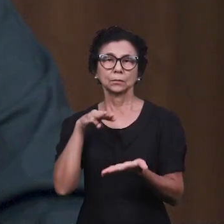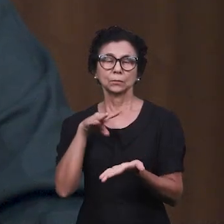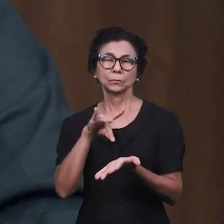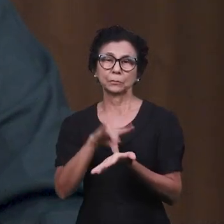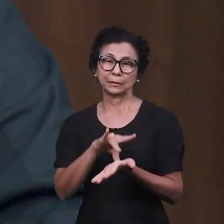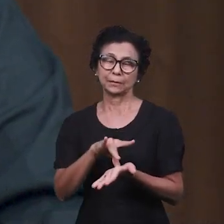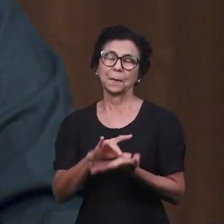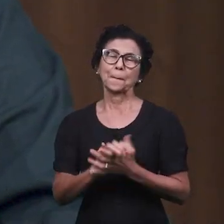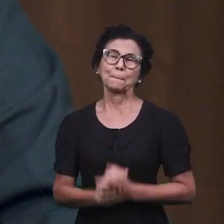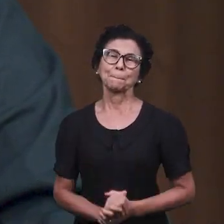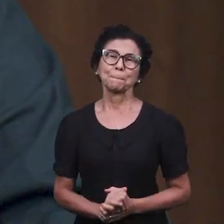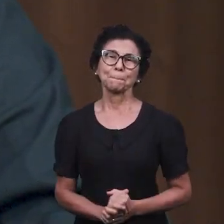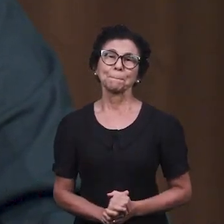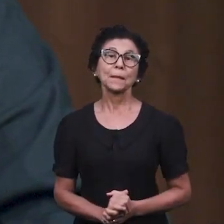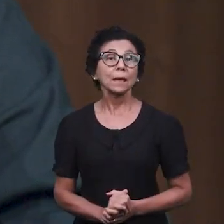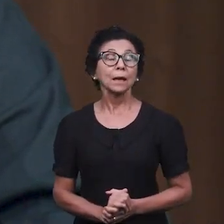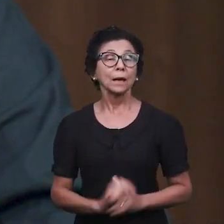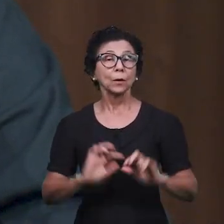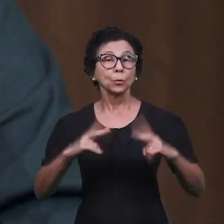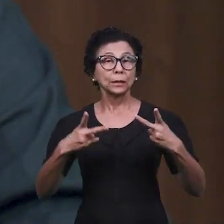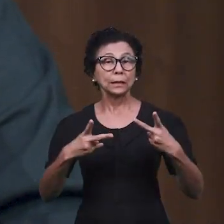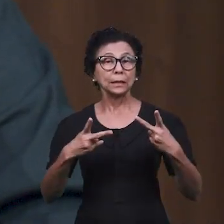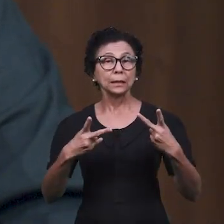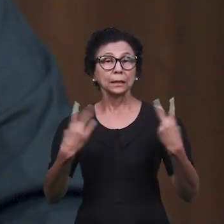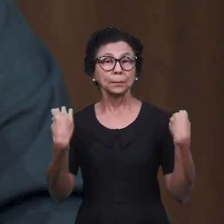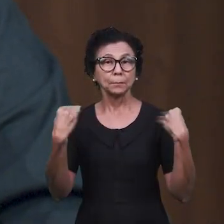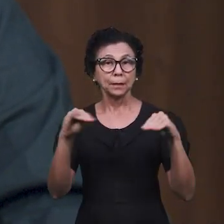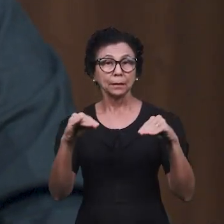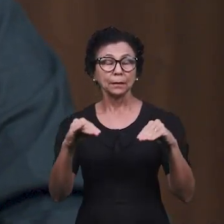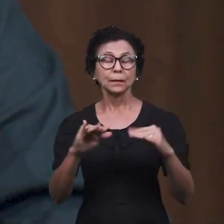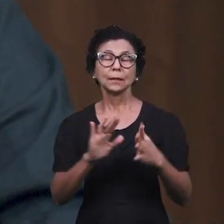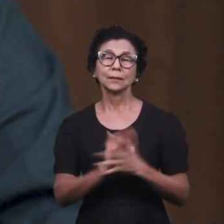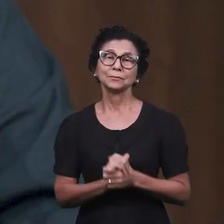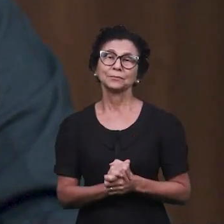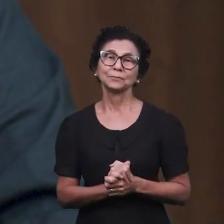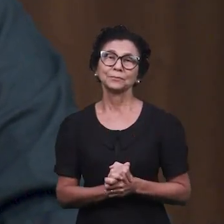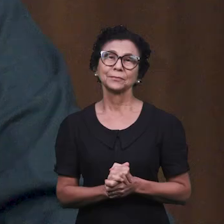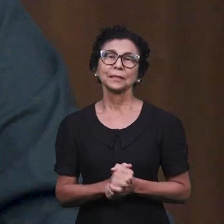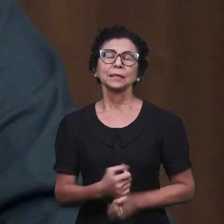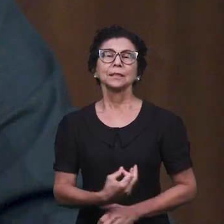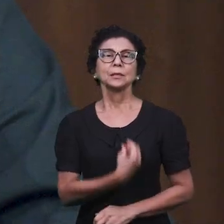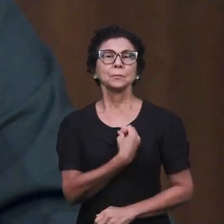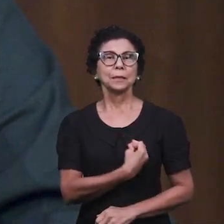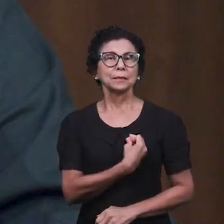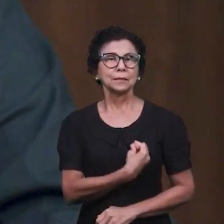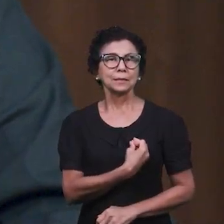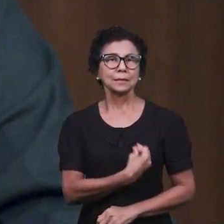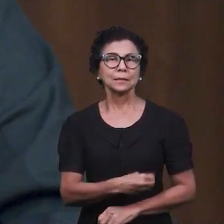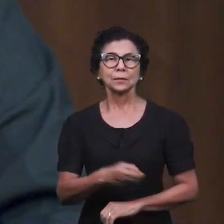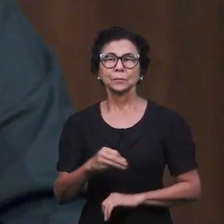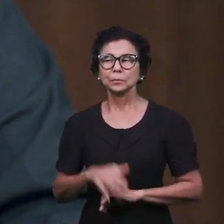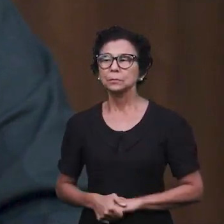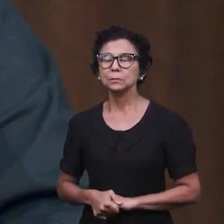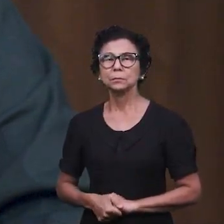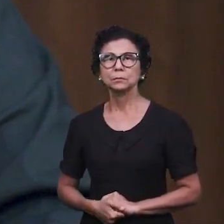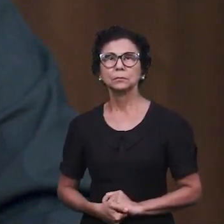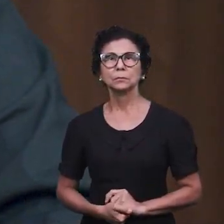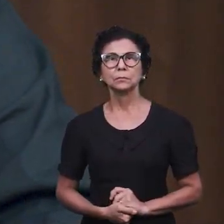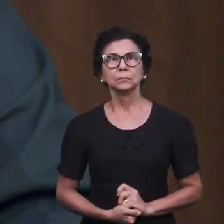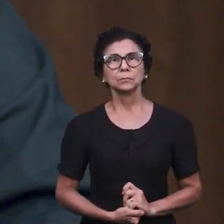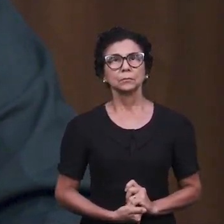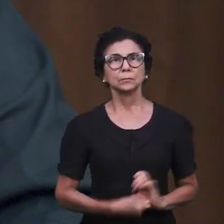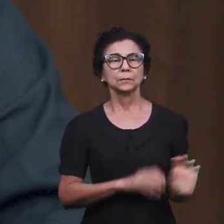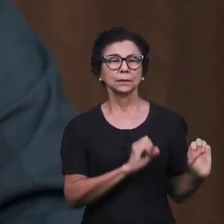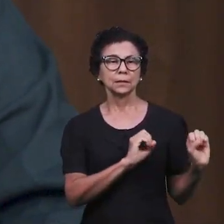no YouTube. Compartilhe os episódios com outras famílias e participe dessa rede de cuidado, de ensino e